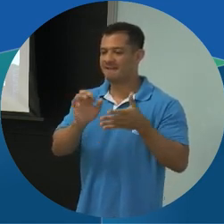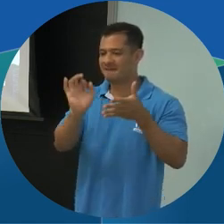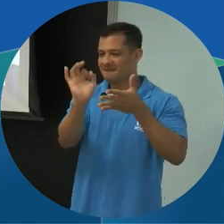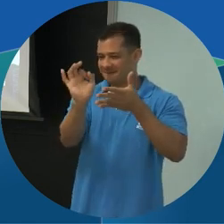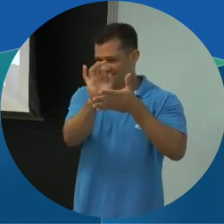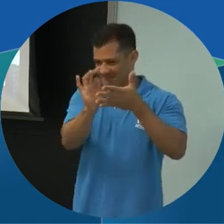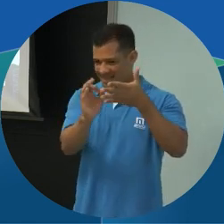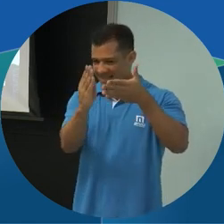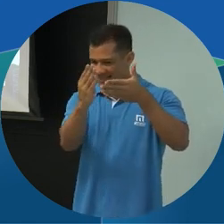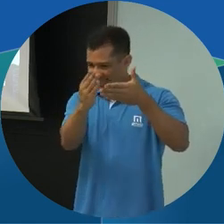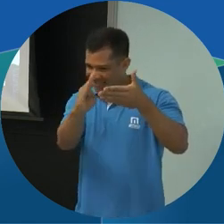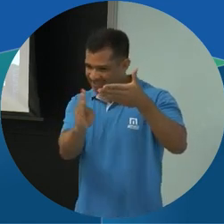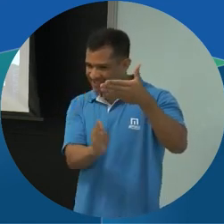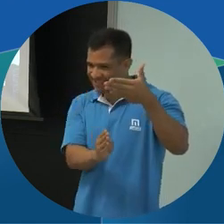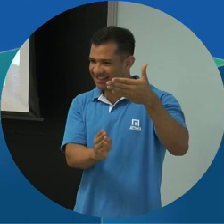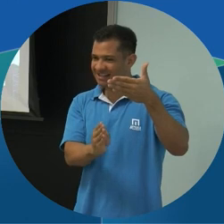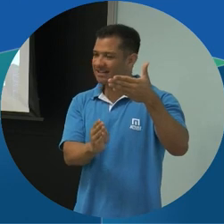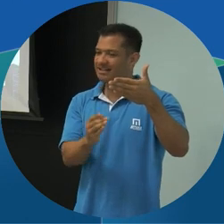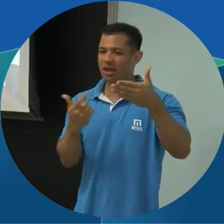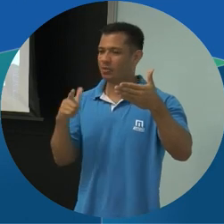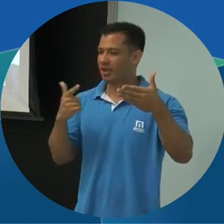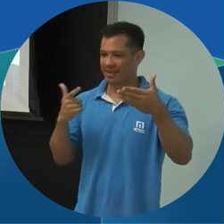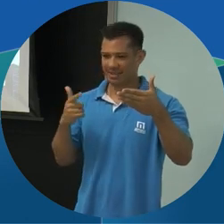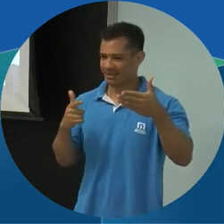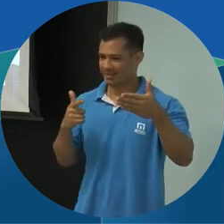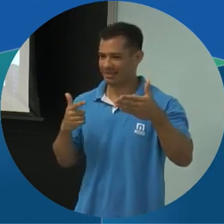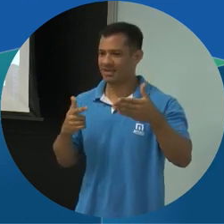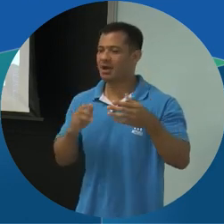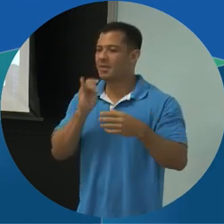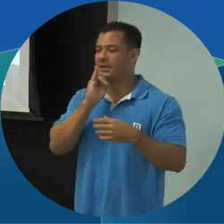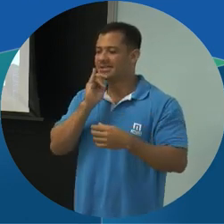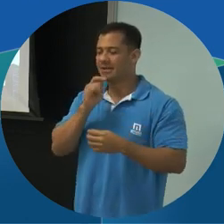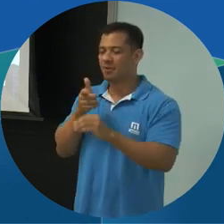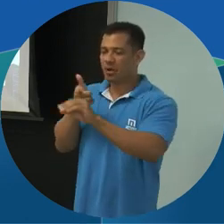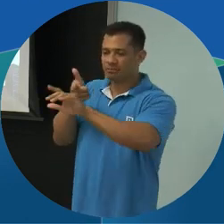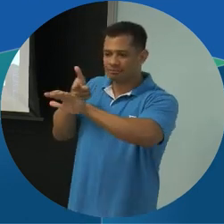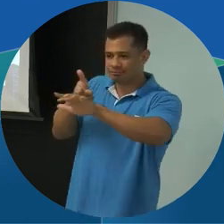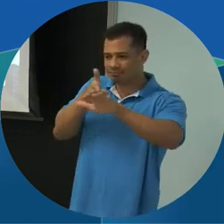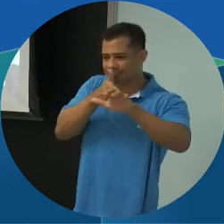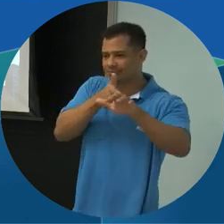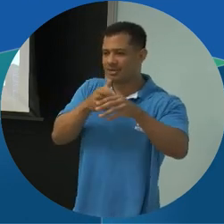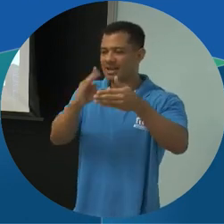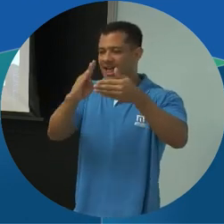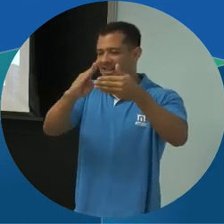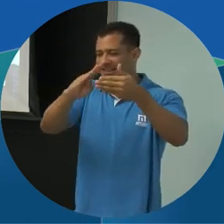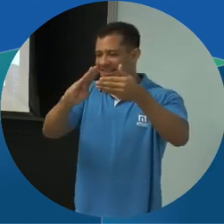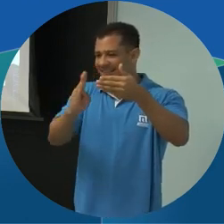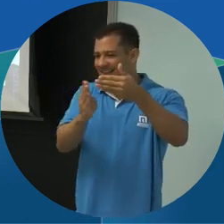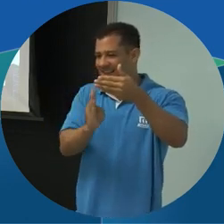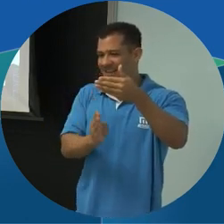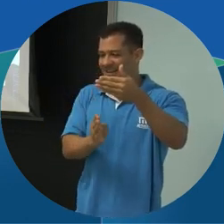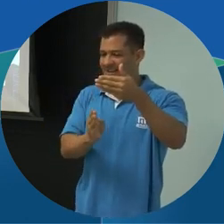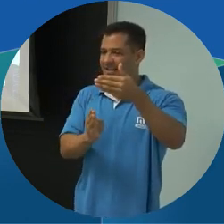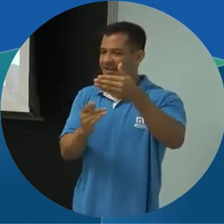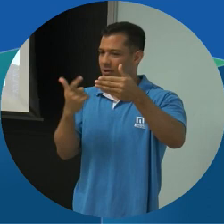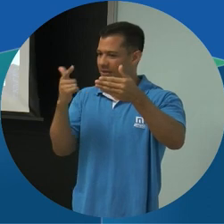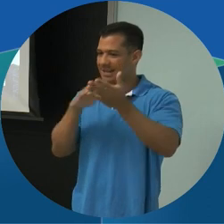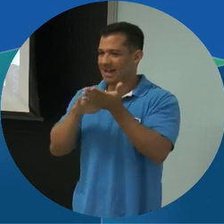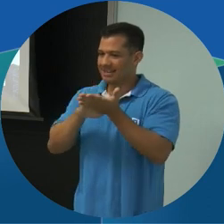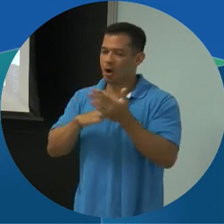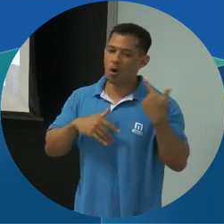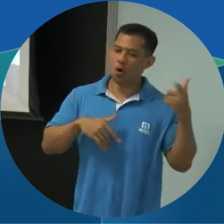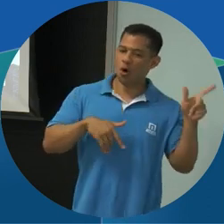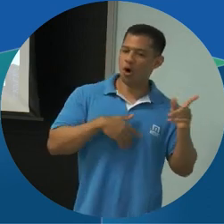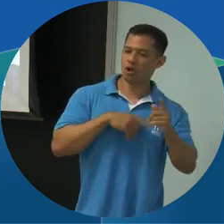martelete pneumático, a partir do ponto de aplicação, você tem uma propagação de trincas, já com estudos de até